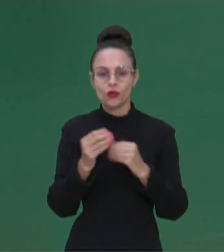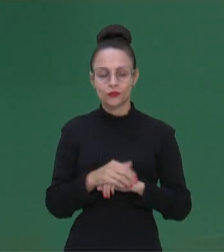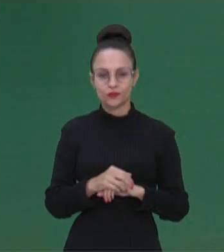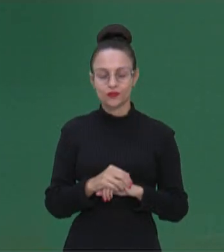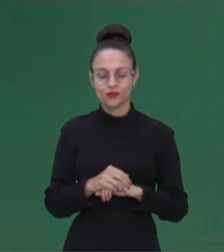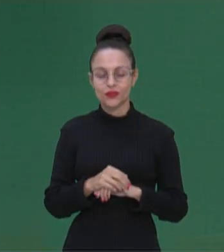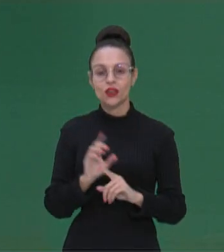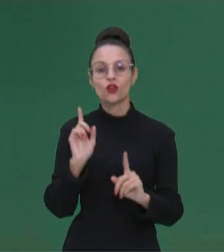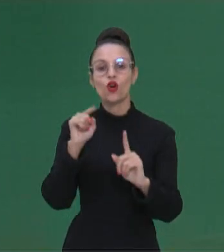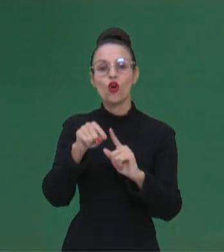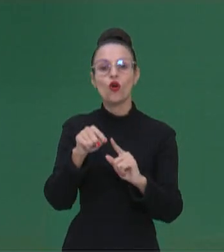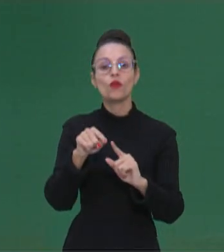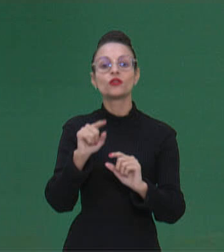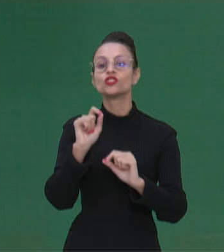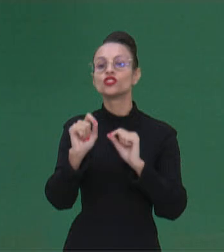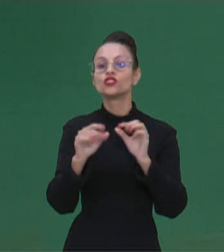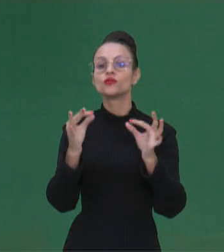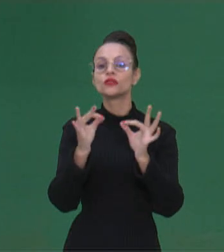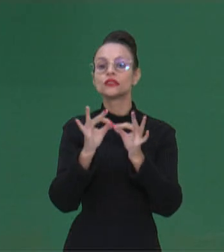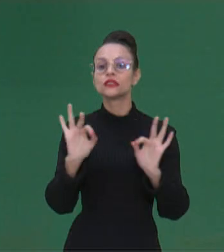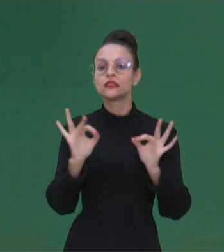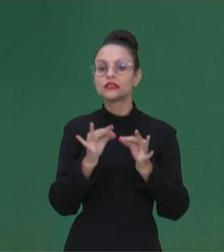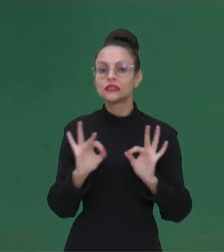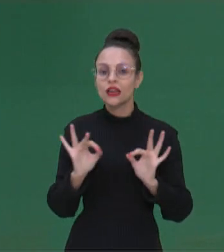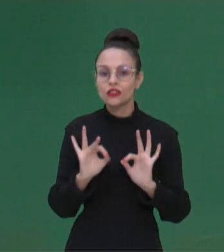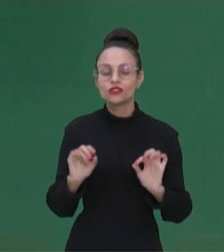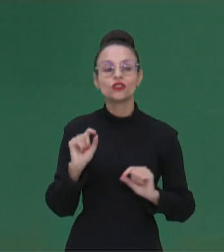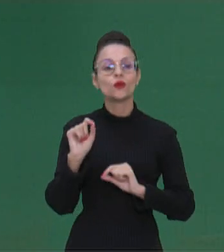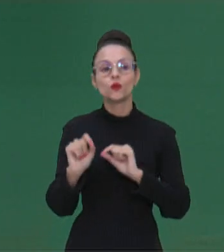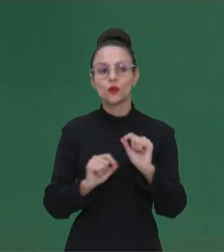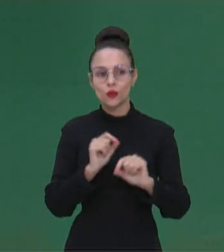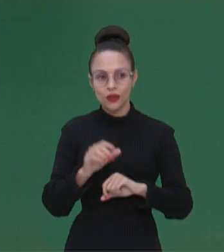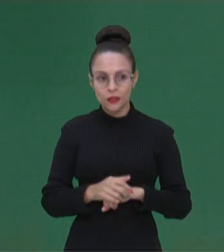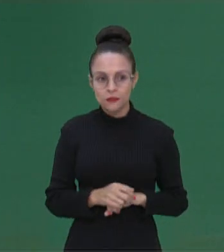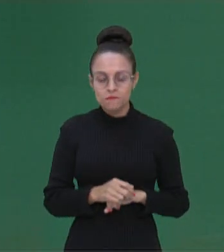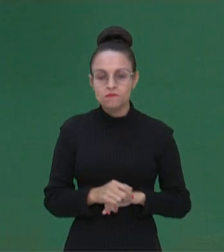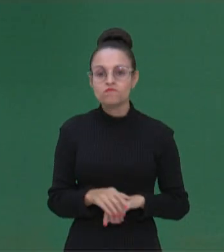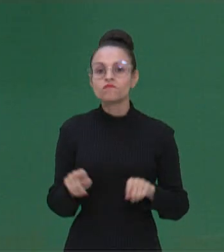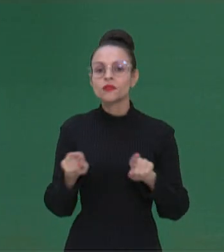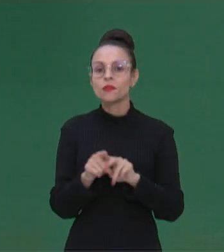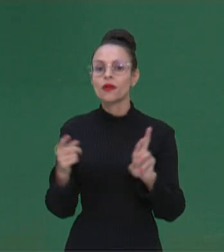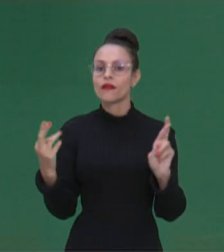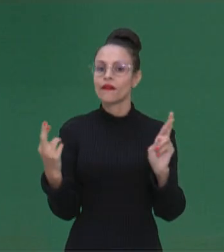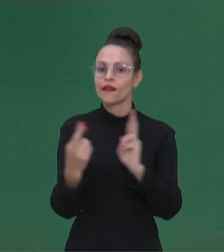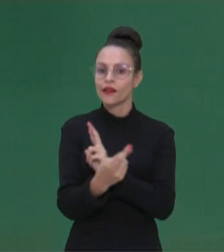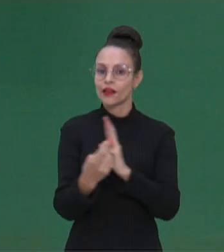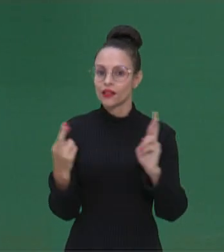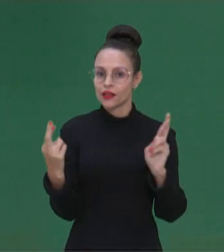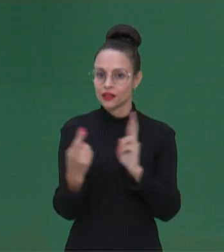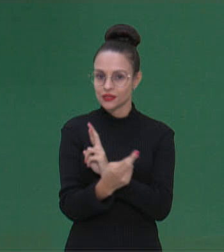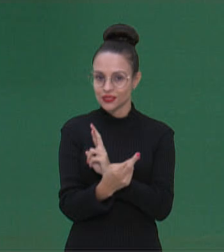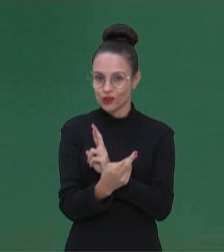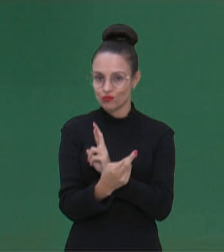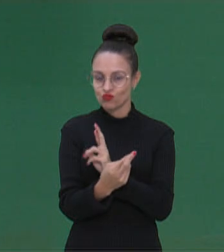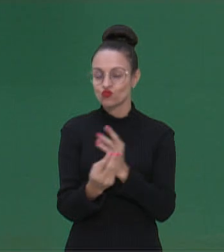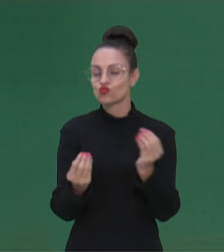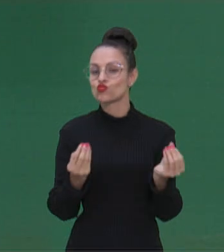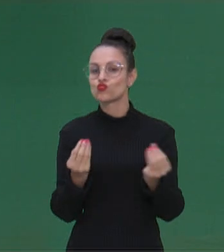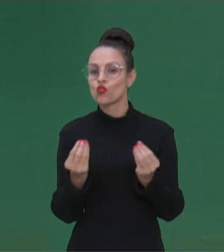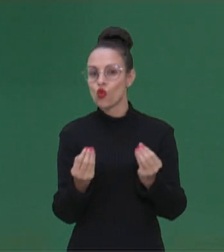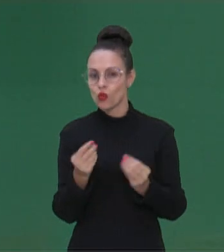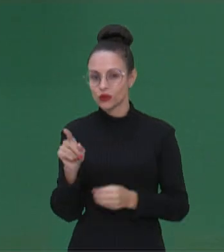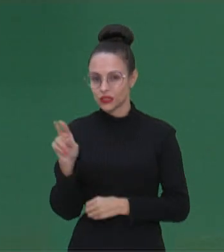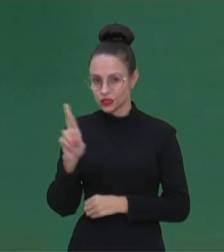função sintática? O que ele representa? E qual a relação estabelecida pelo uso dessa classe